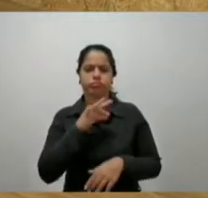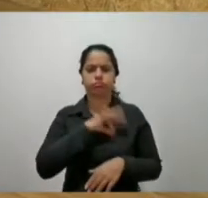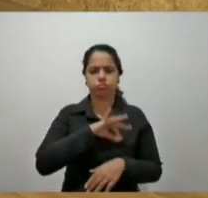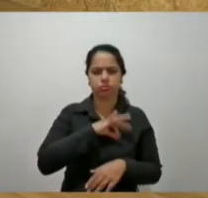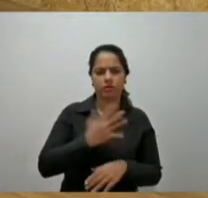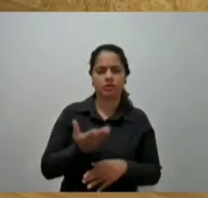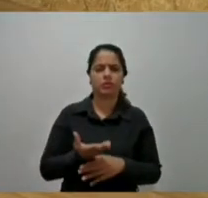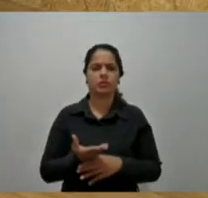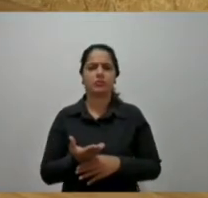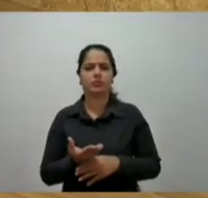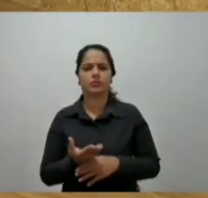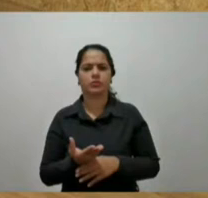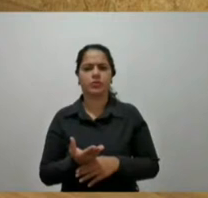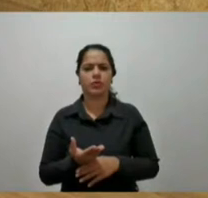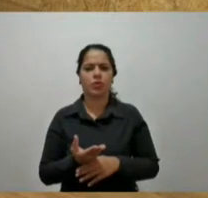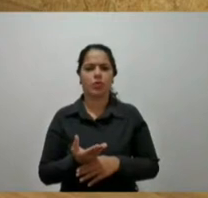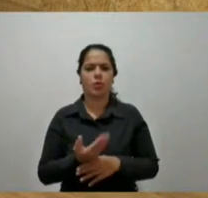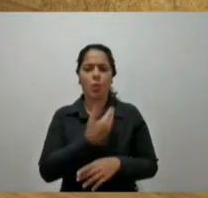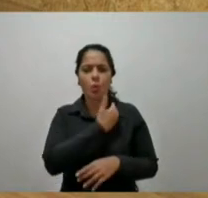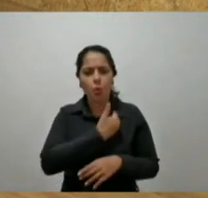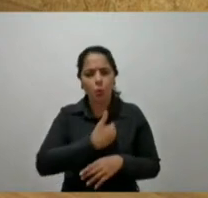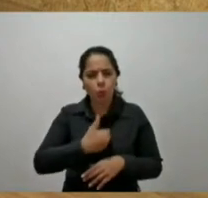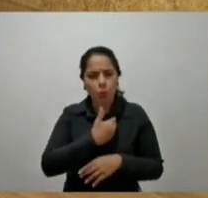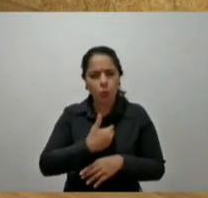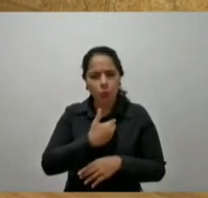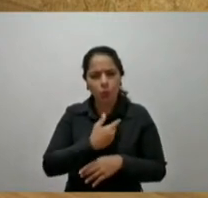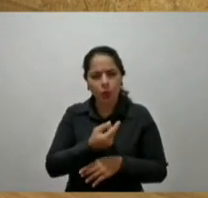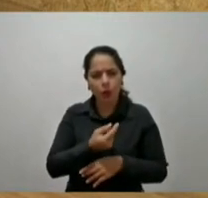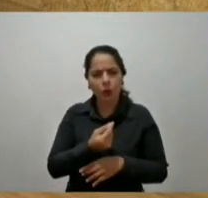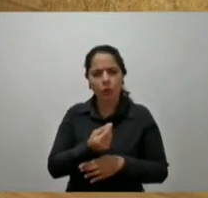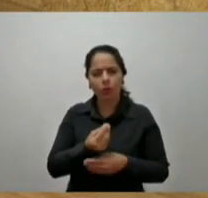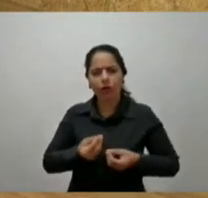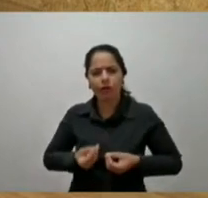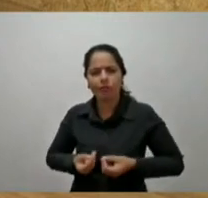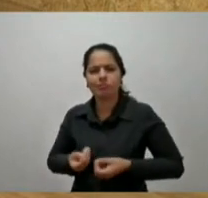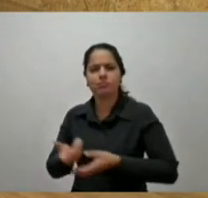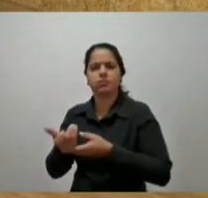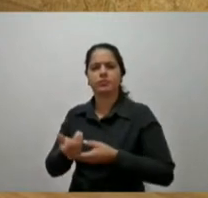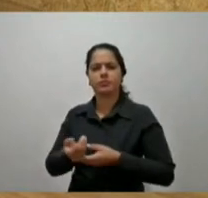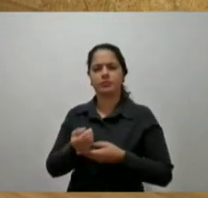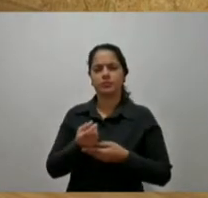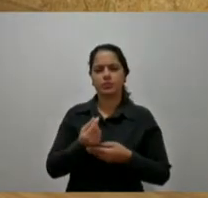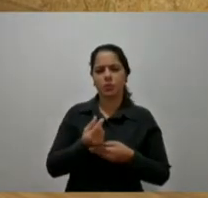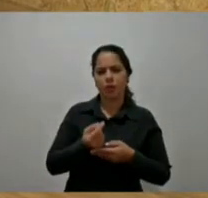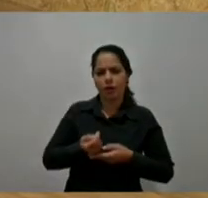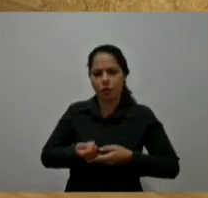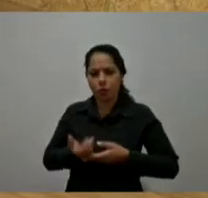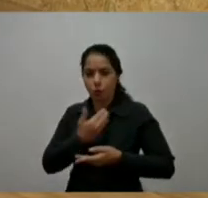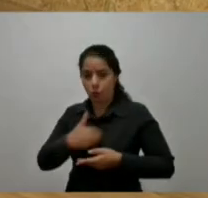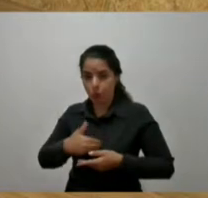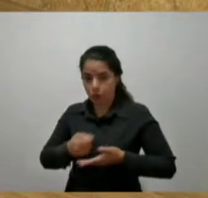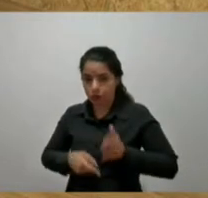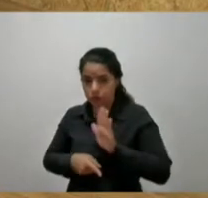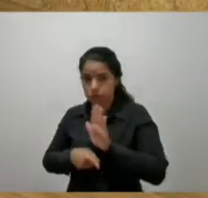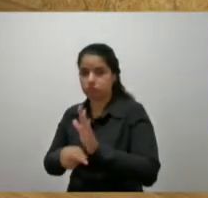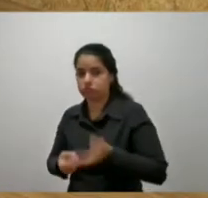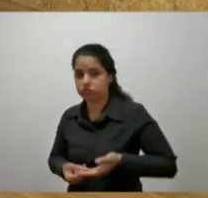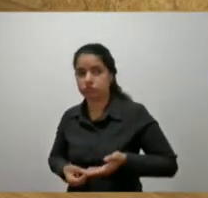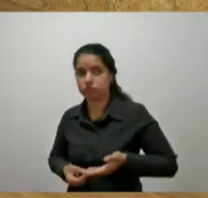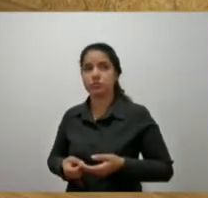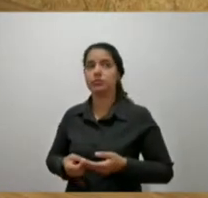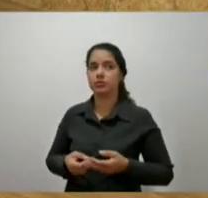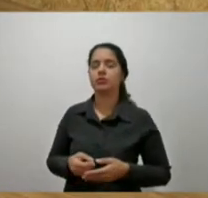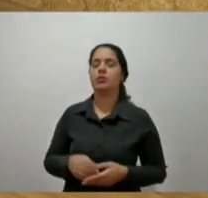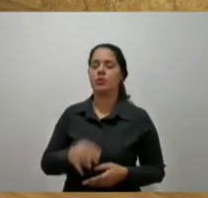o governo dá um pouquinho a mais para ela. Só que ele faz isso de uma certa maneira, que mesmo que ela aumente o salário dela, e o governo vai diminuindo